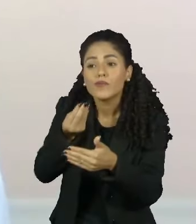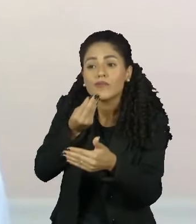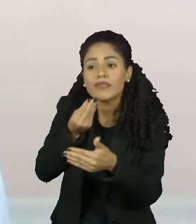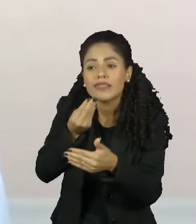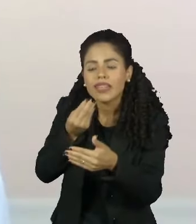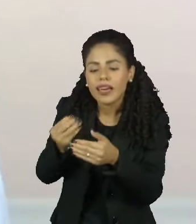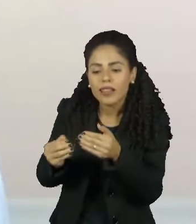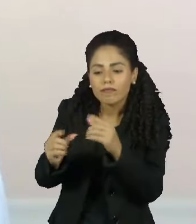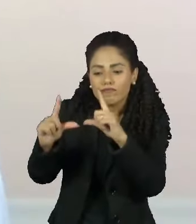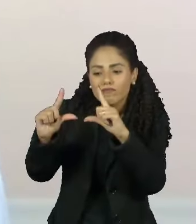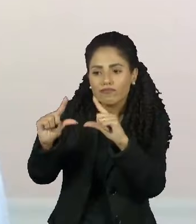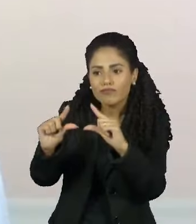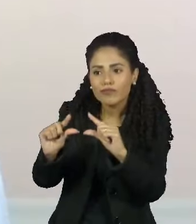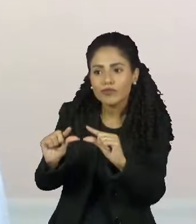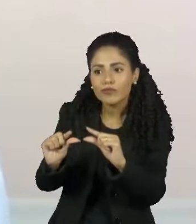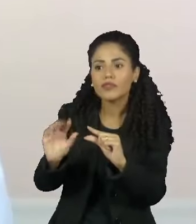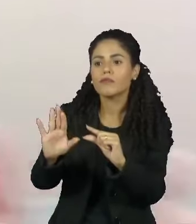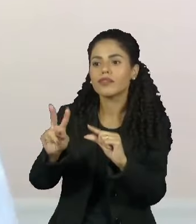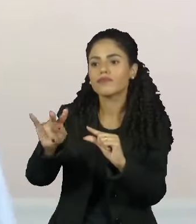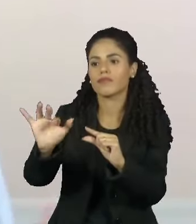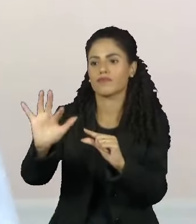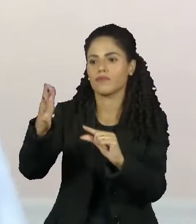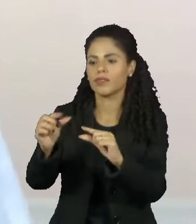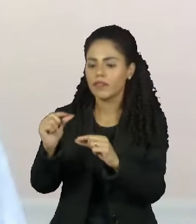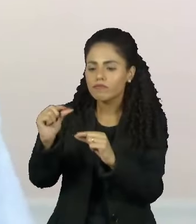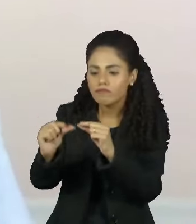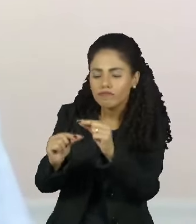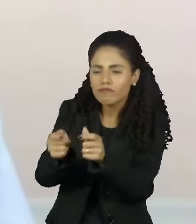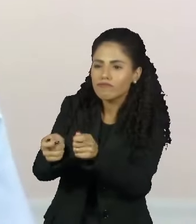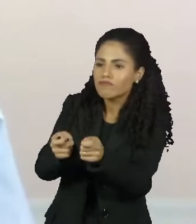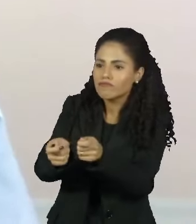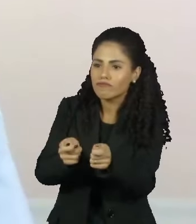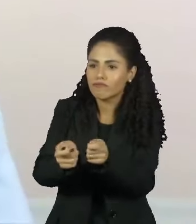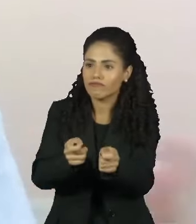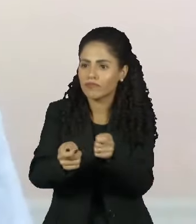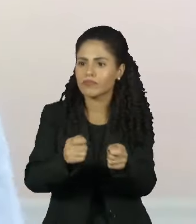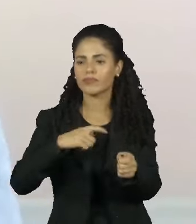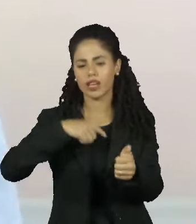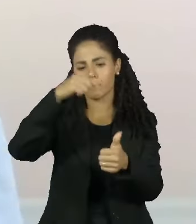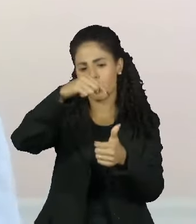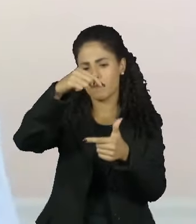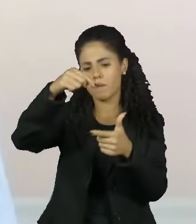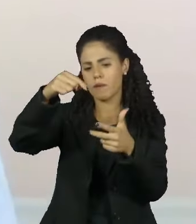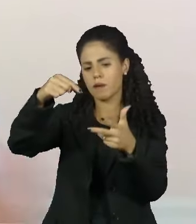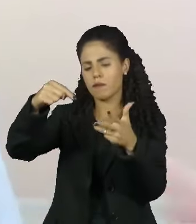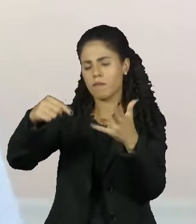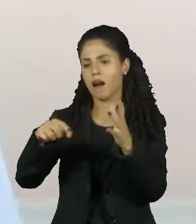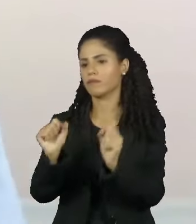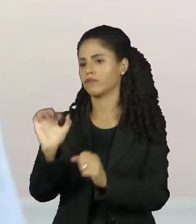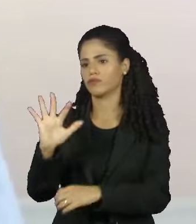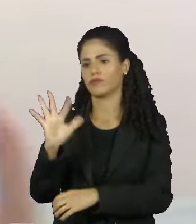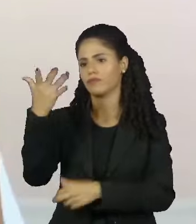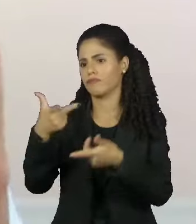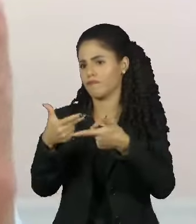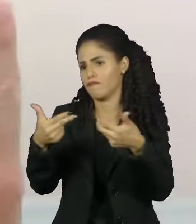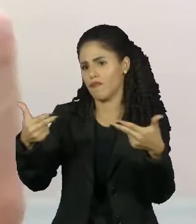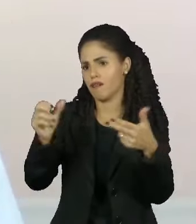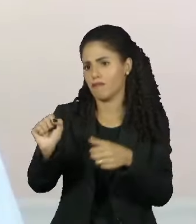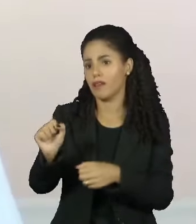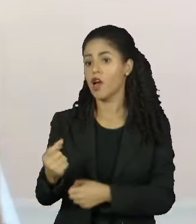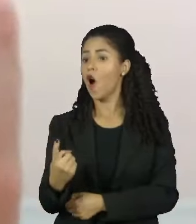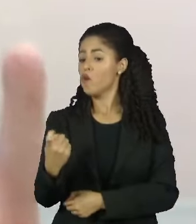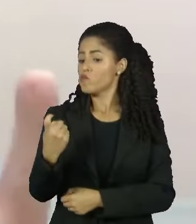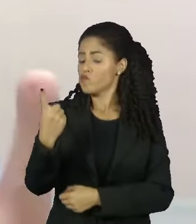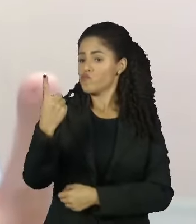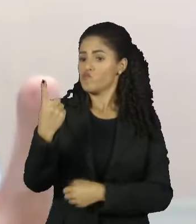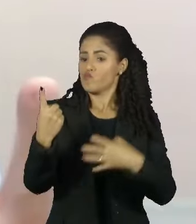que acontece são múltiplas as origens. Ela é proveniente de muitas causas, não tem um